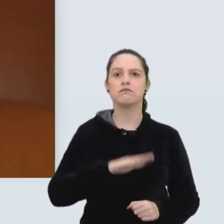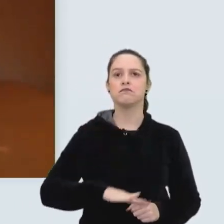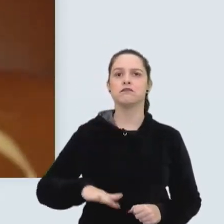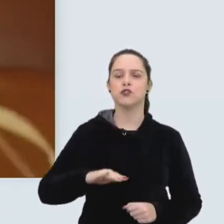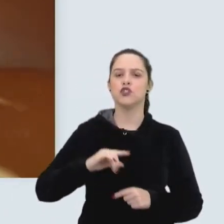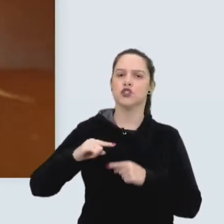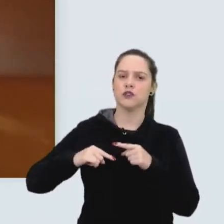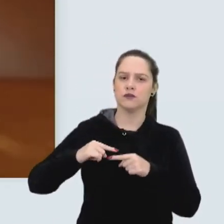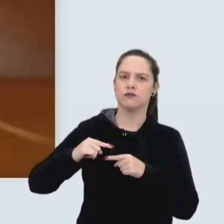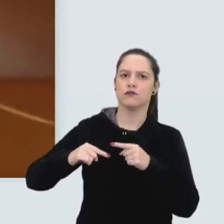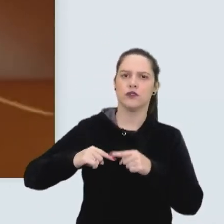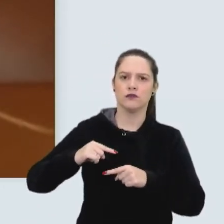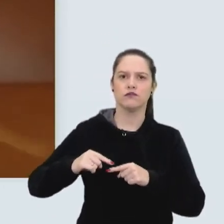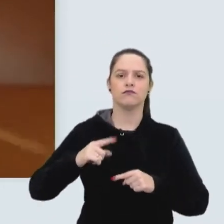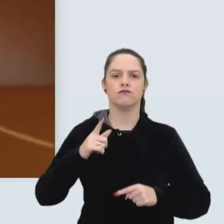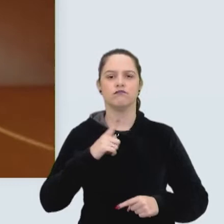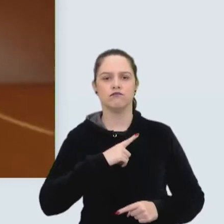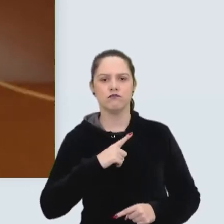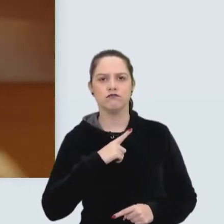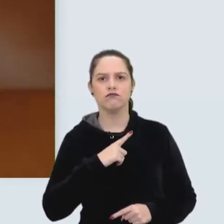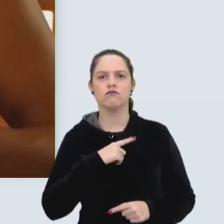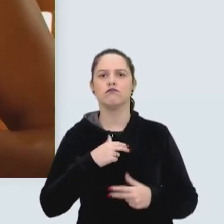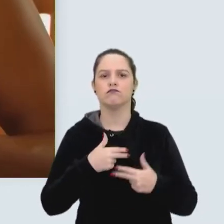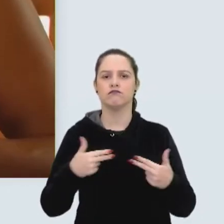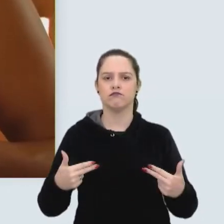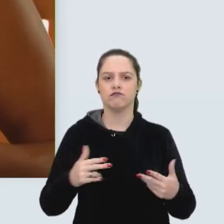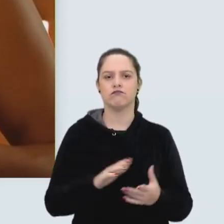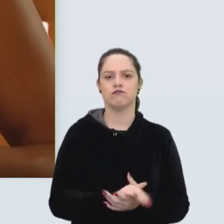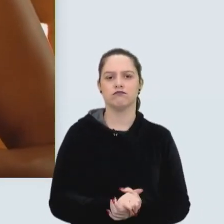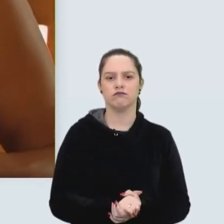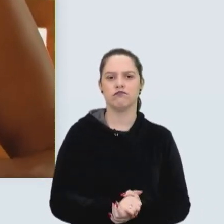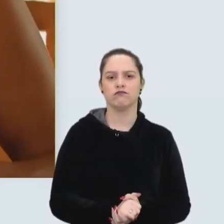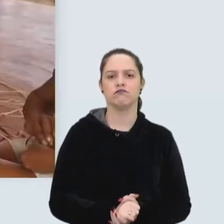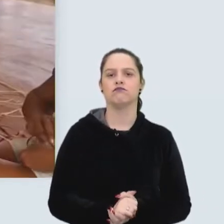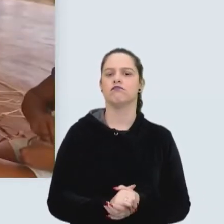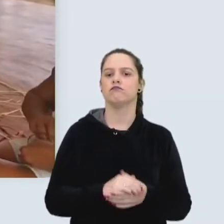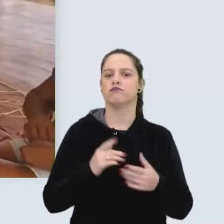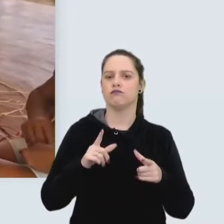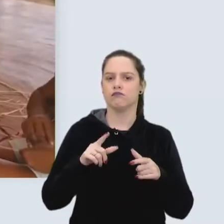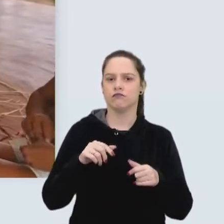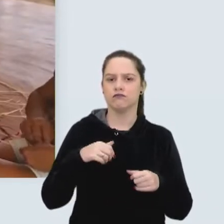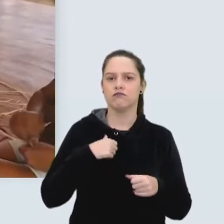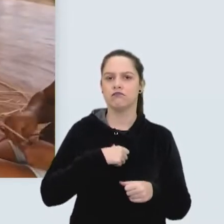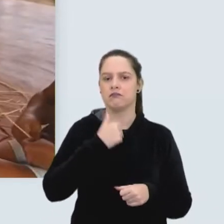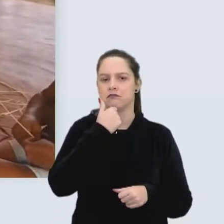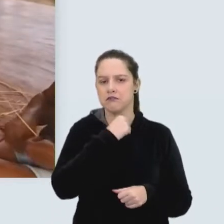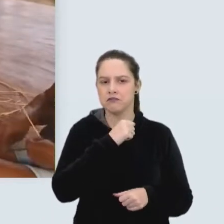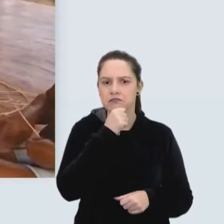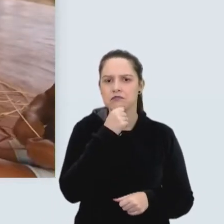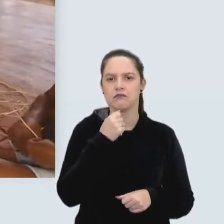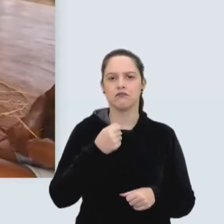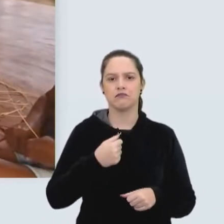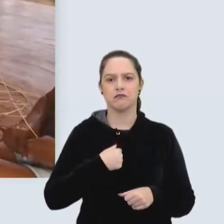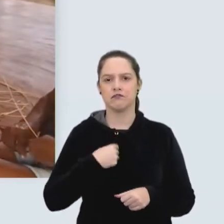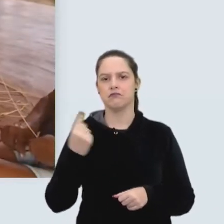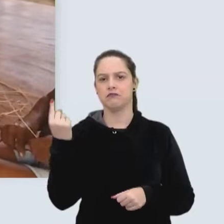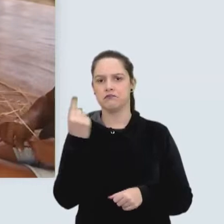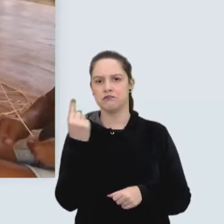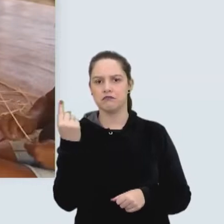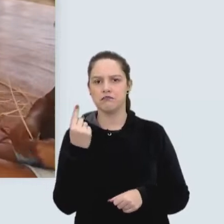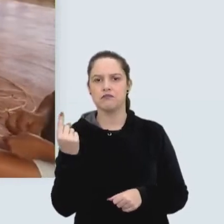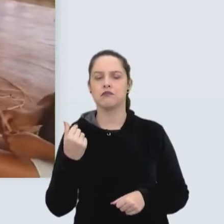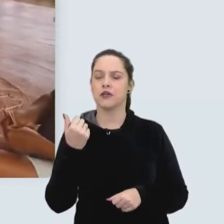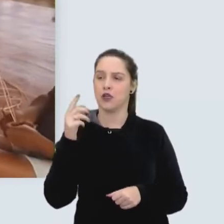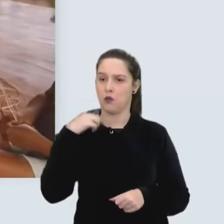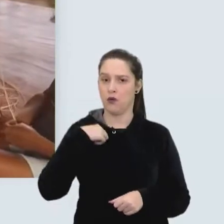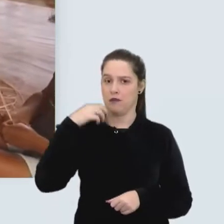geração. Isso daí já veio dos nossos antepassados, dos nossos avós, minha mãe aprendeu, eu já aprendi com a minha